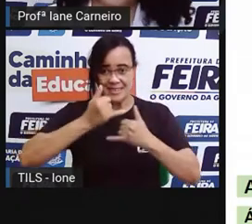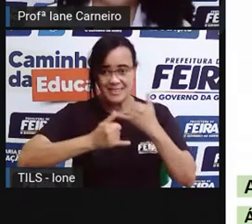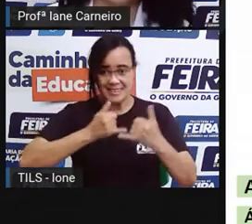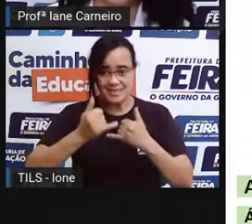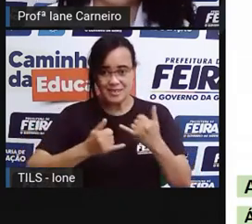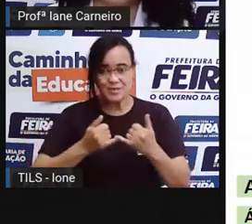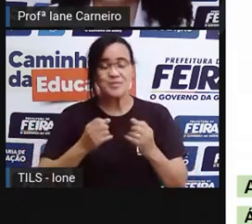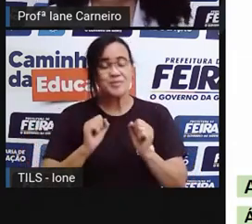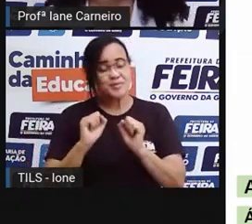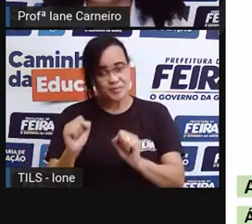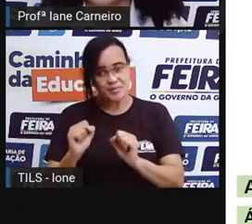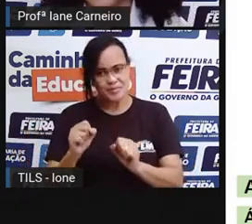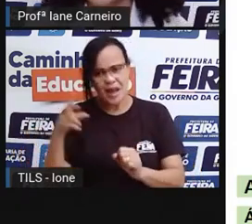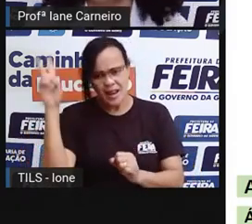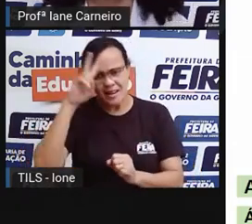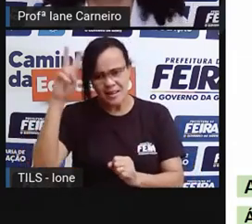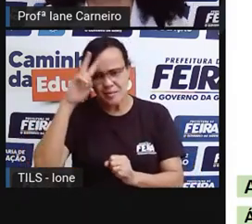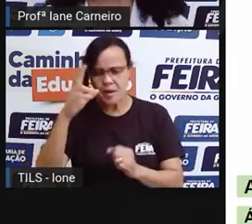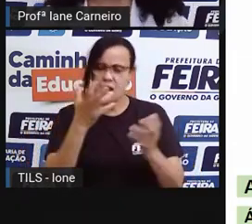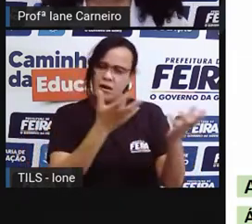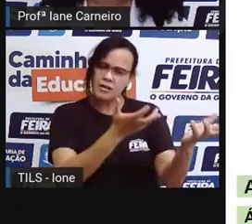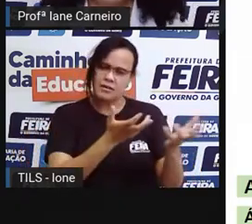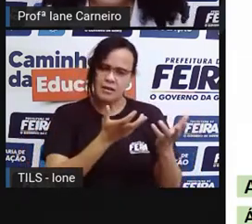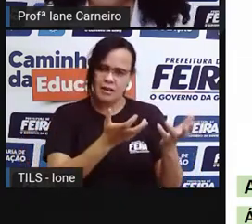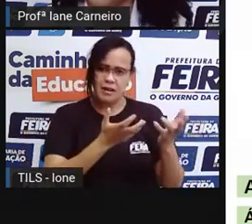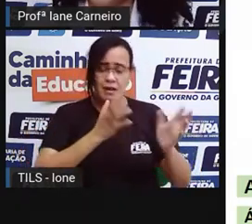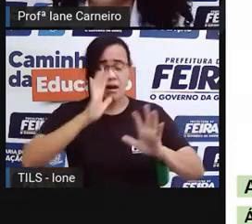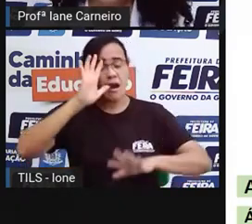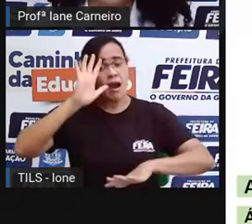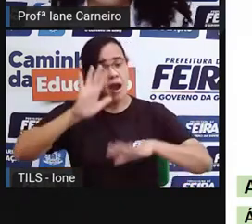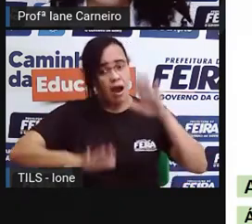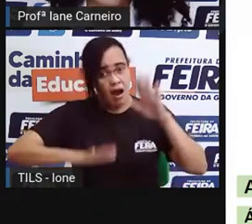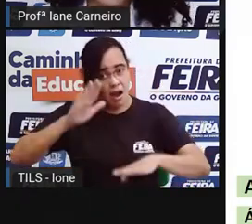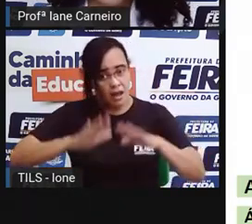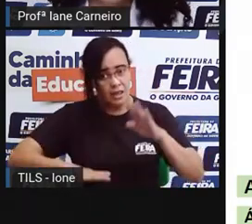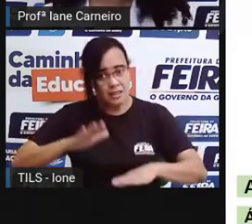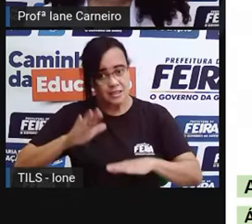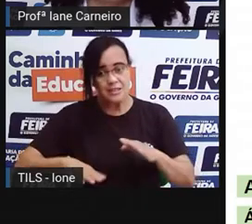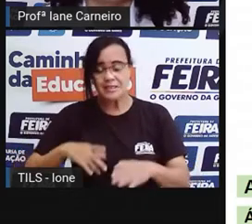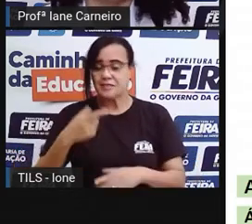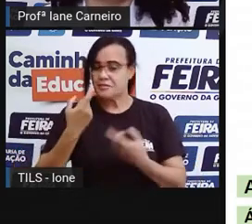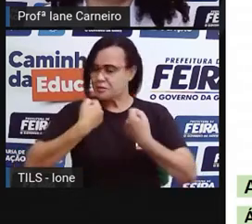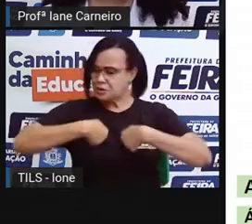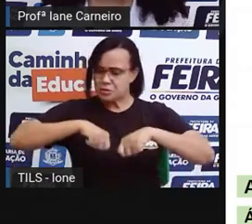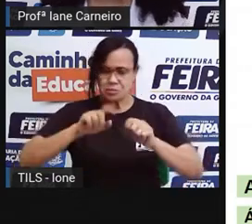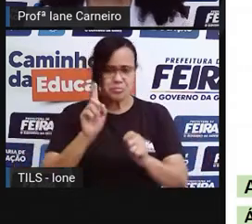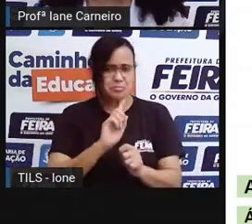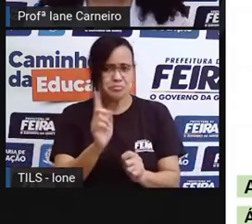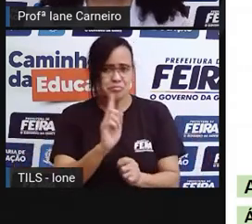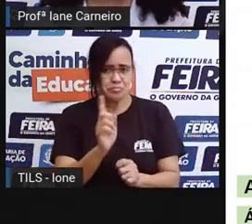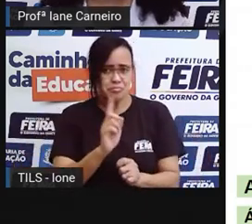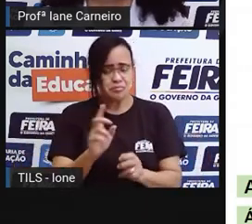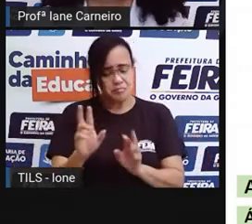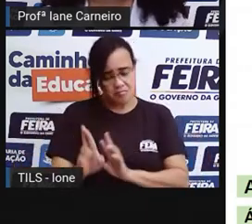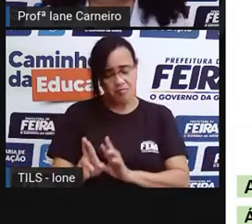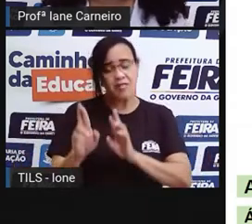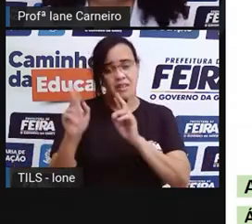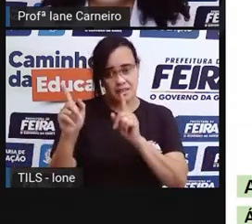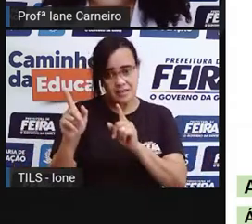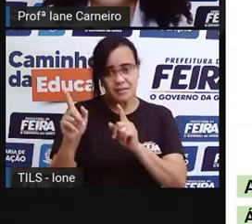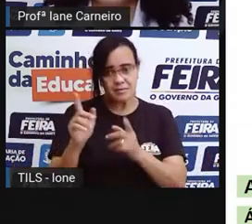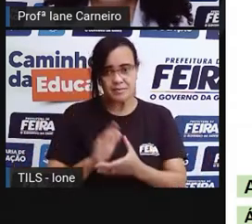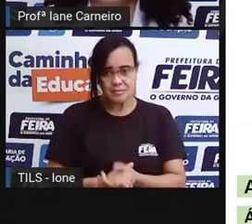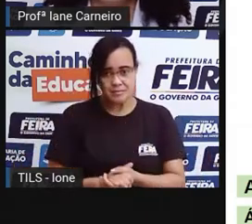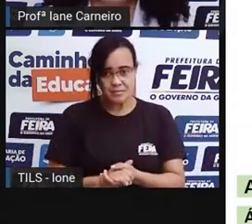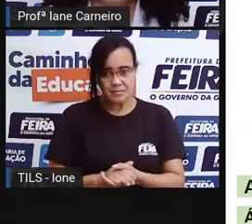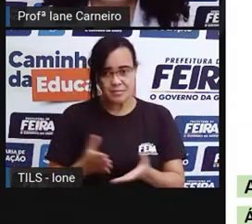que eu preciso, né? Às vezes você quer um brinquedo aí da moda, mas você não precisa dele, talvez, né? Então a prova vai dar hoje